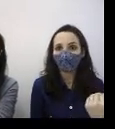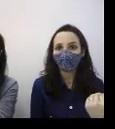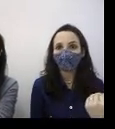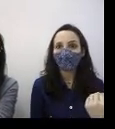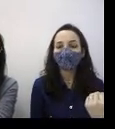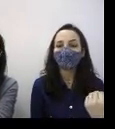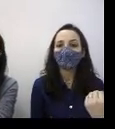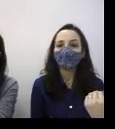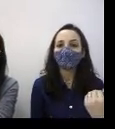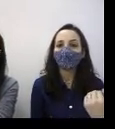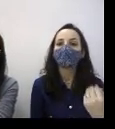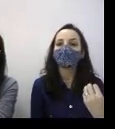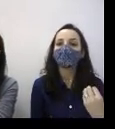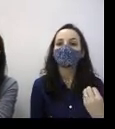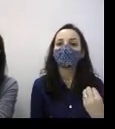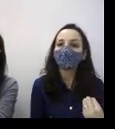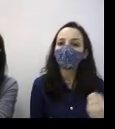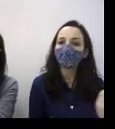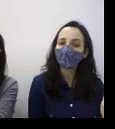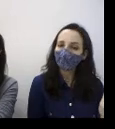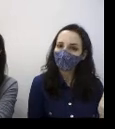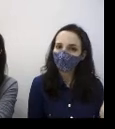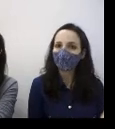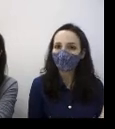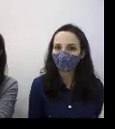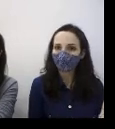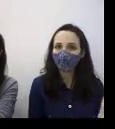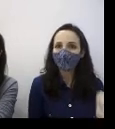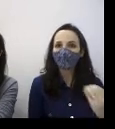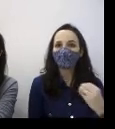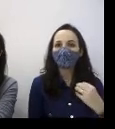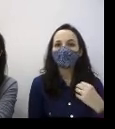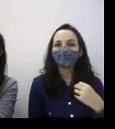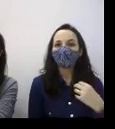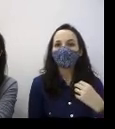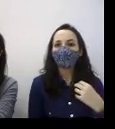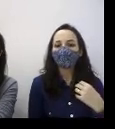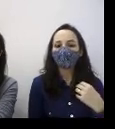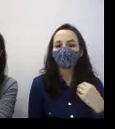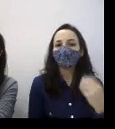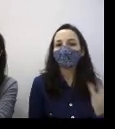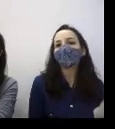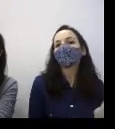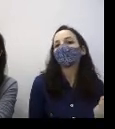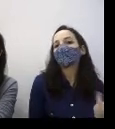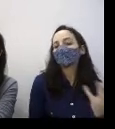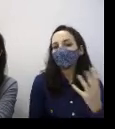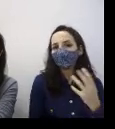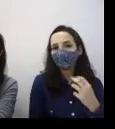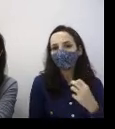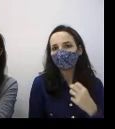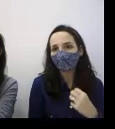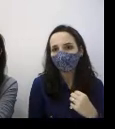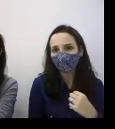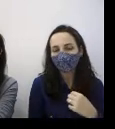fazer efeito. Então, por isso que precisa ter um acompanhamento médico, precisa, né, tanto para começar